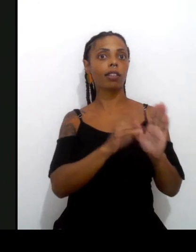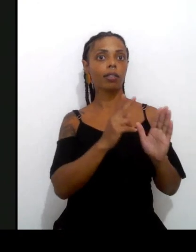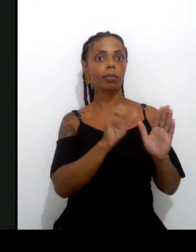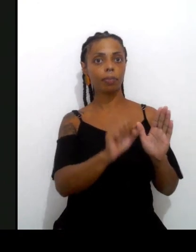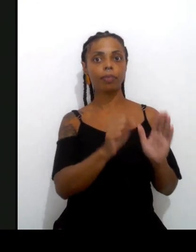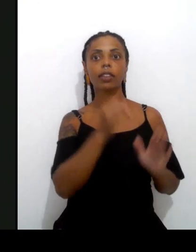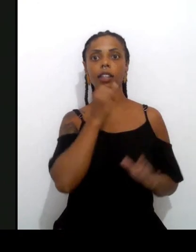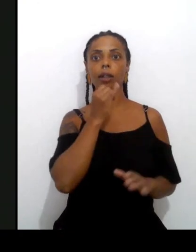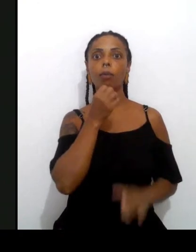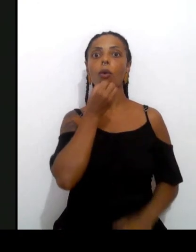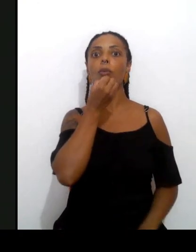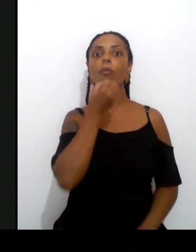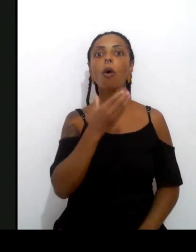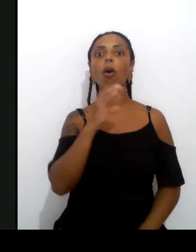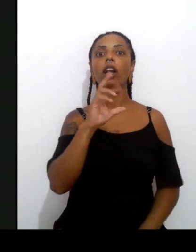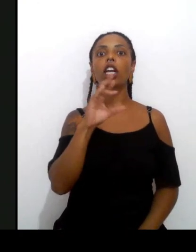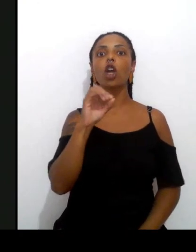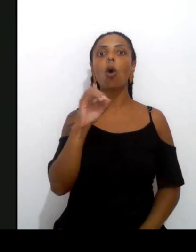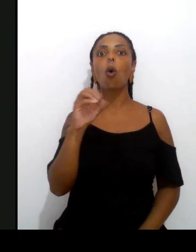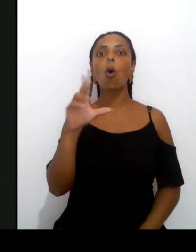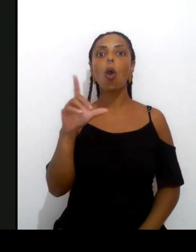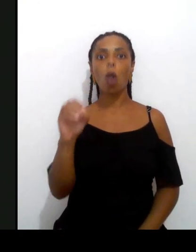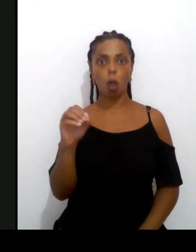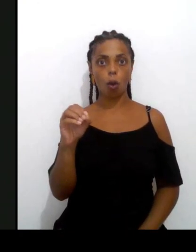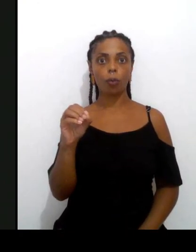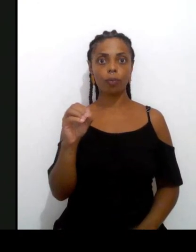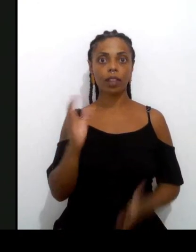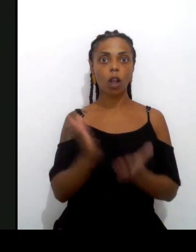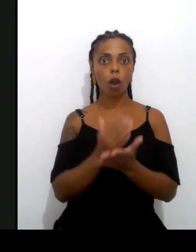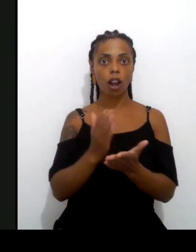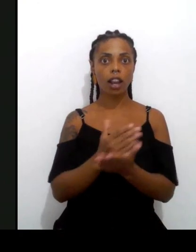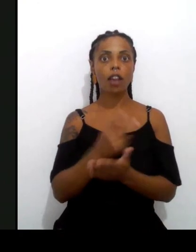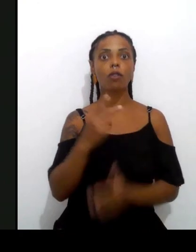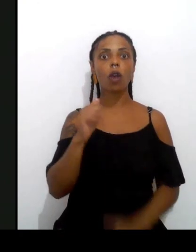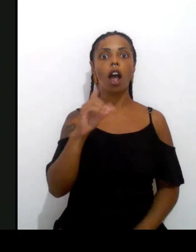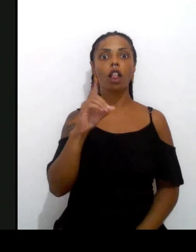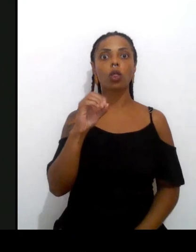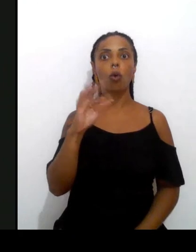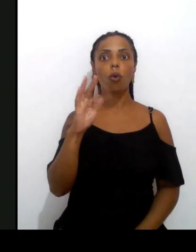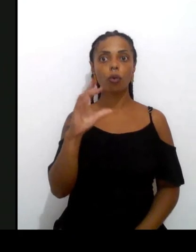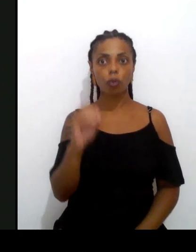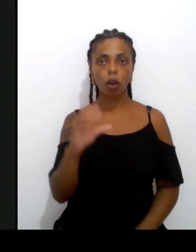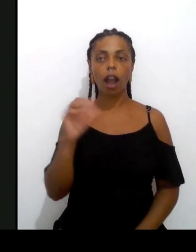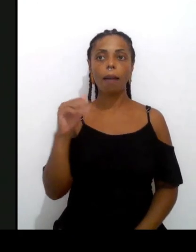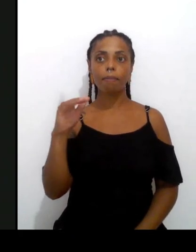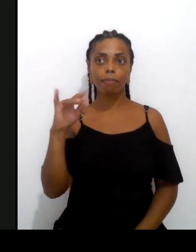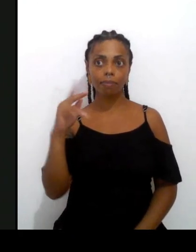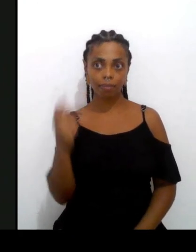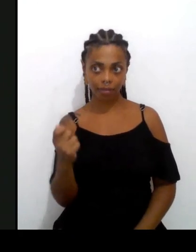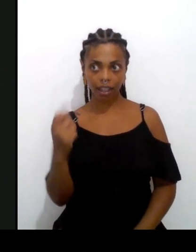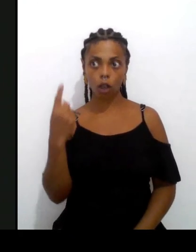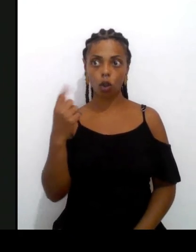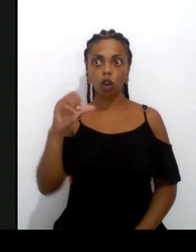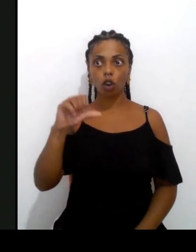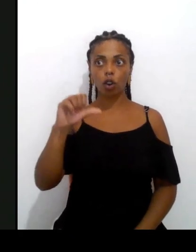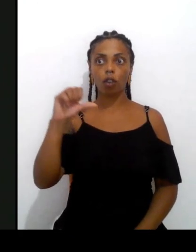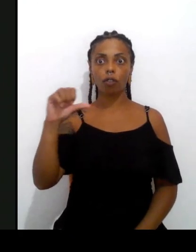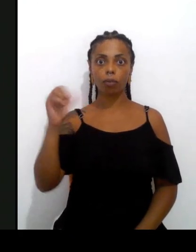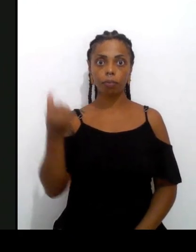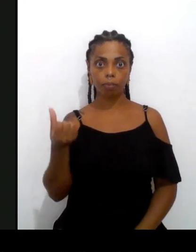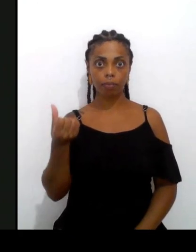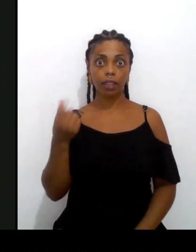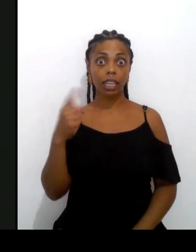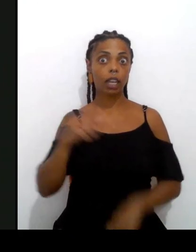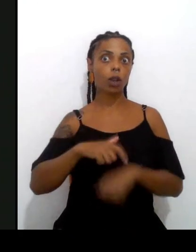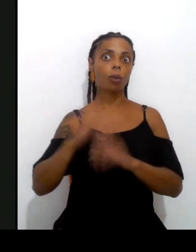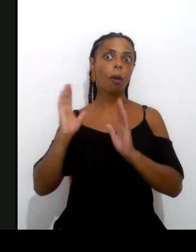de 1895 um livro de Adolfo Caminha que foi na época um escândalo porque era a